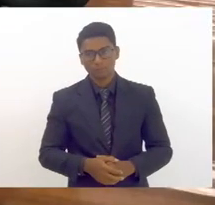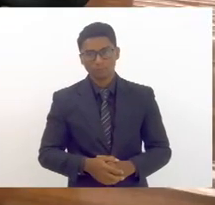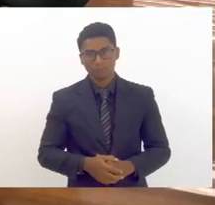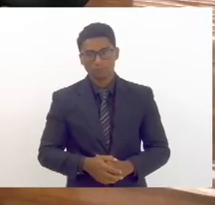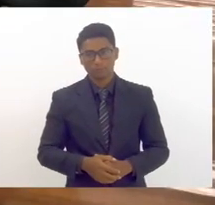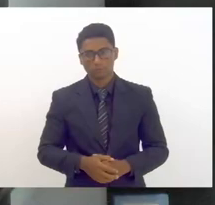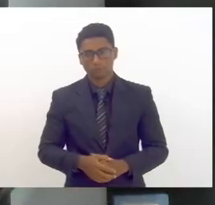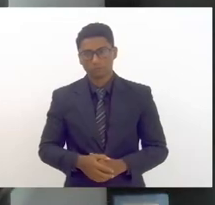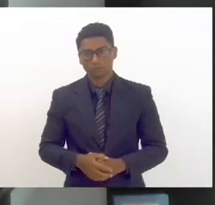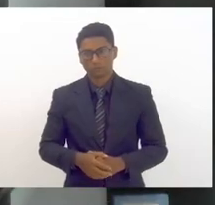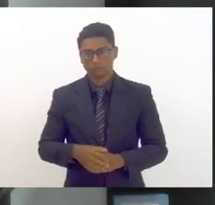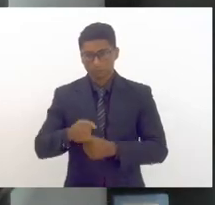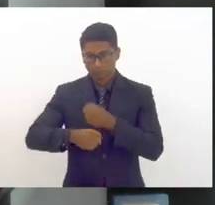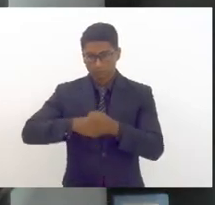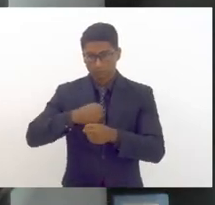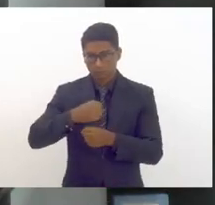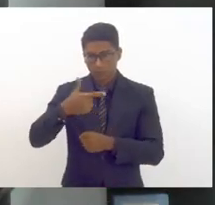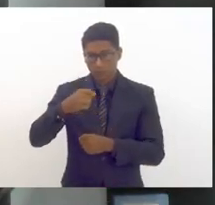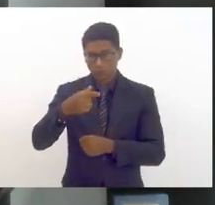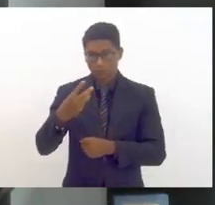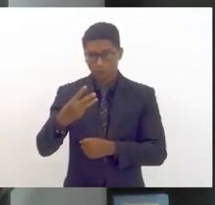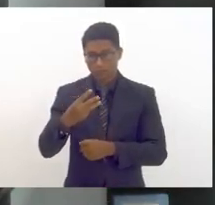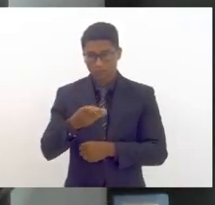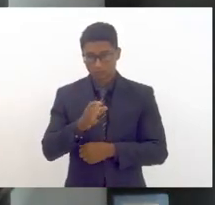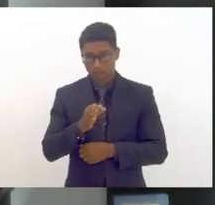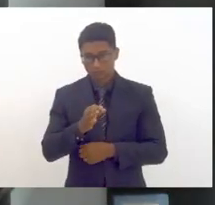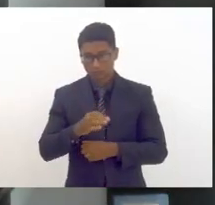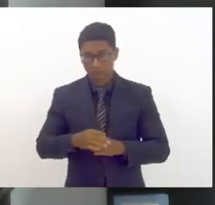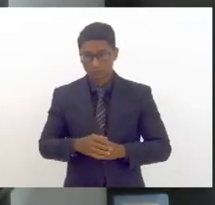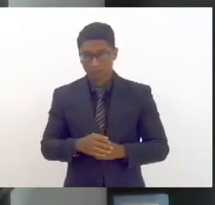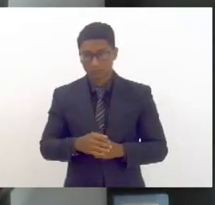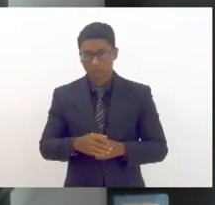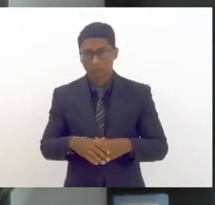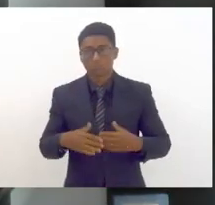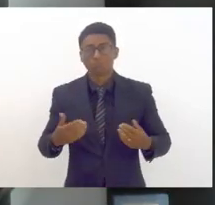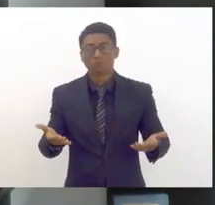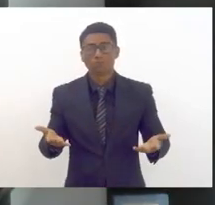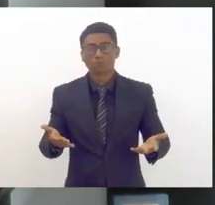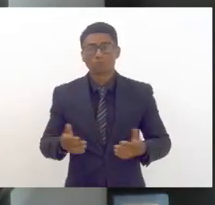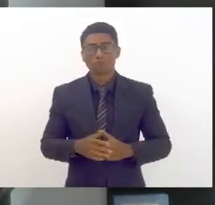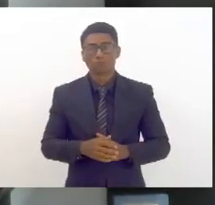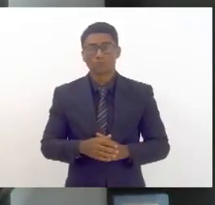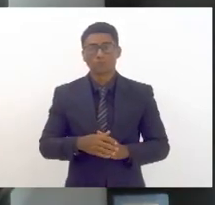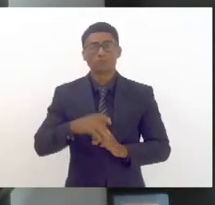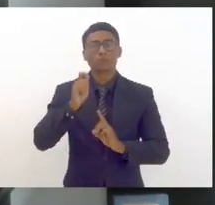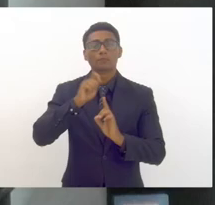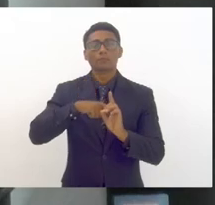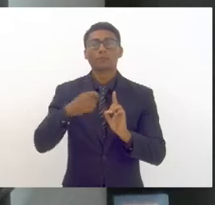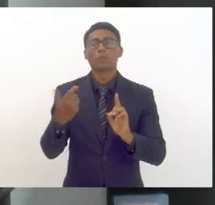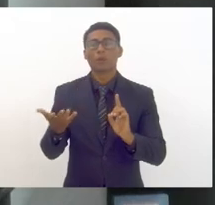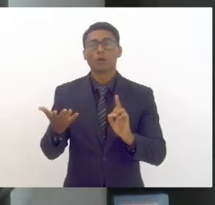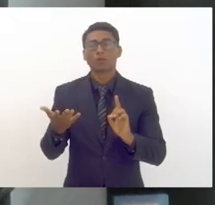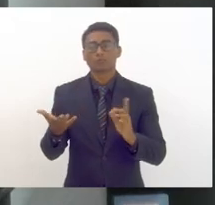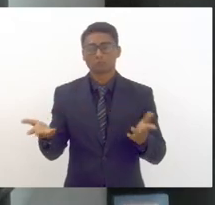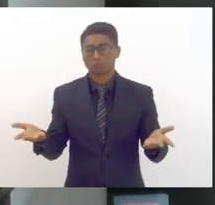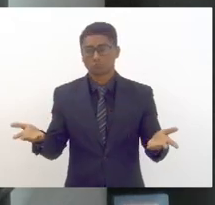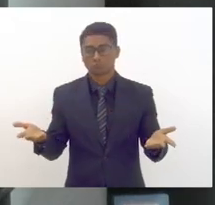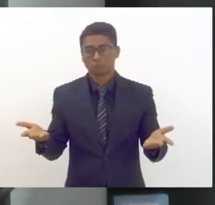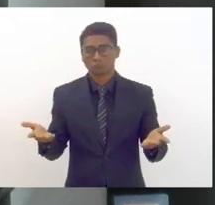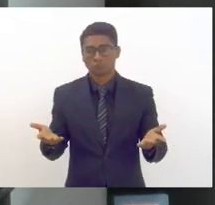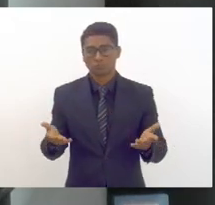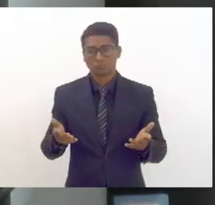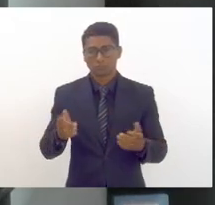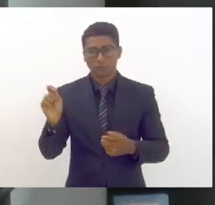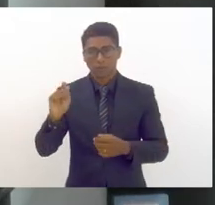Segundo semestre de 2023. E aí, exatamente, não tem uma previsão de que mês. Segundo semestre, pode ser